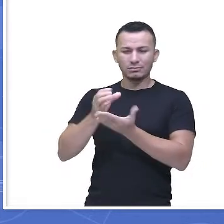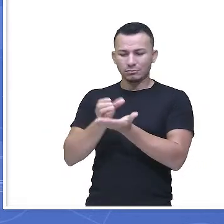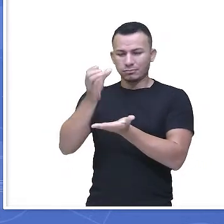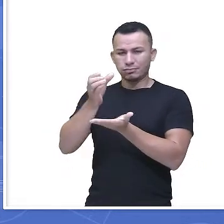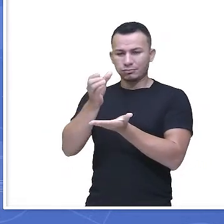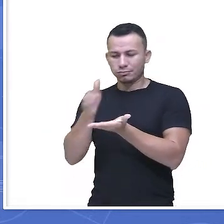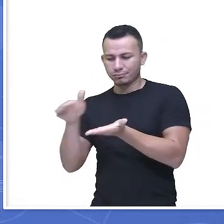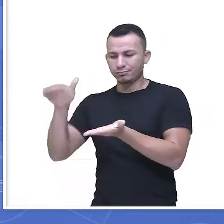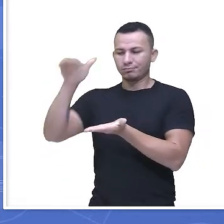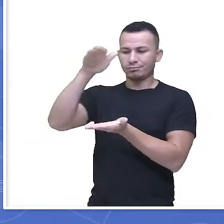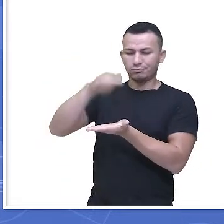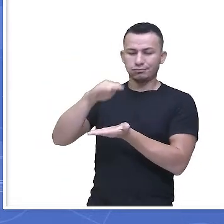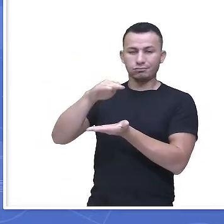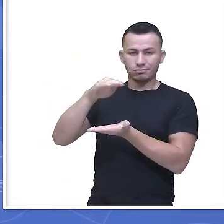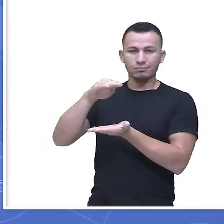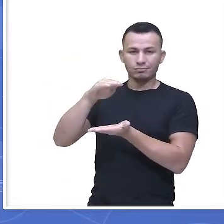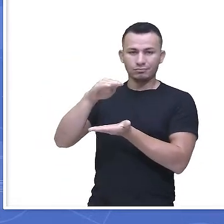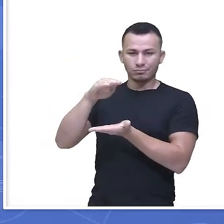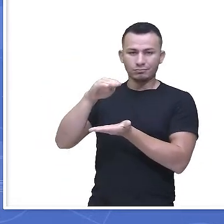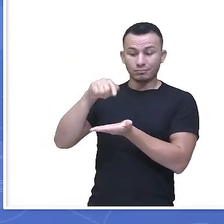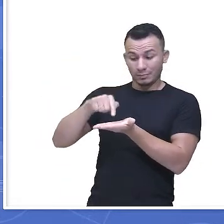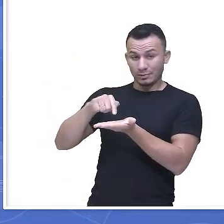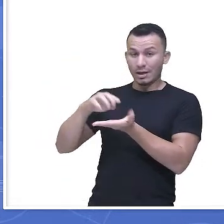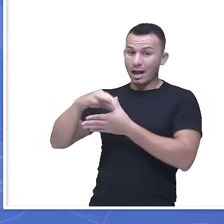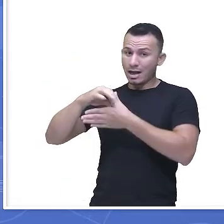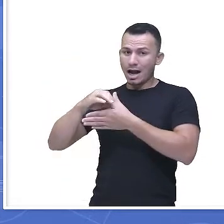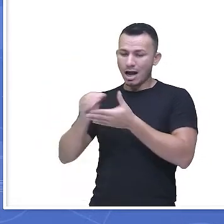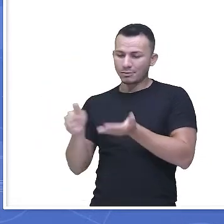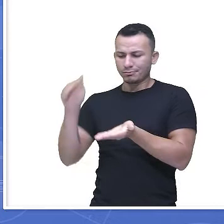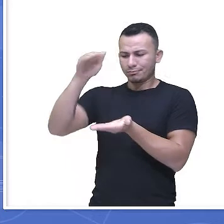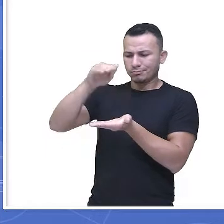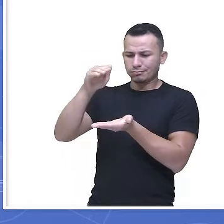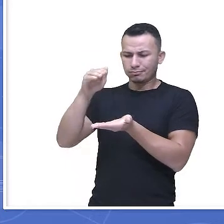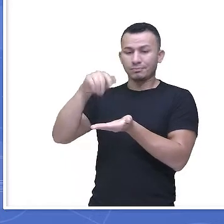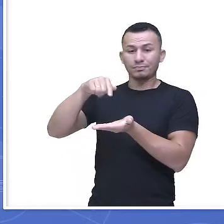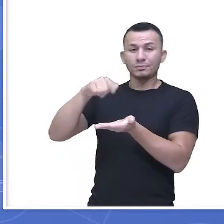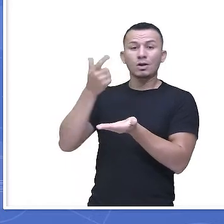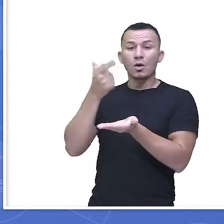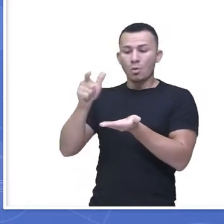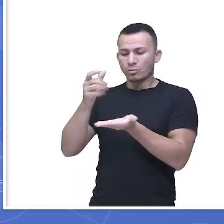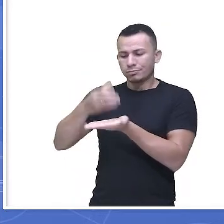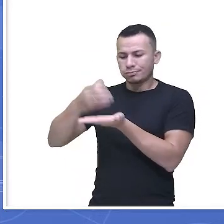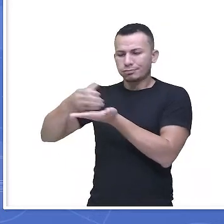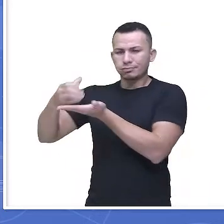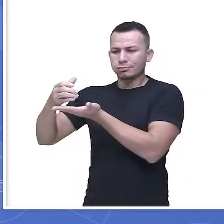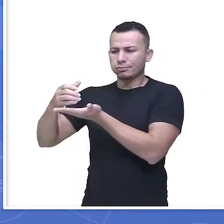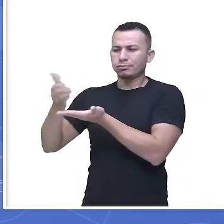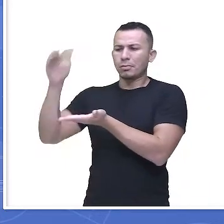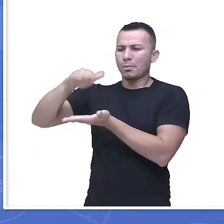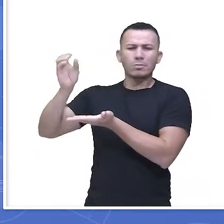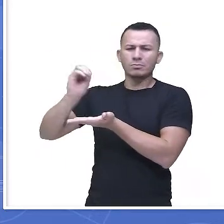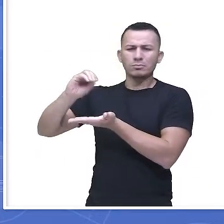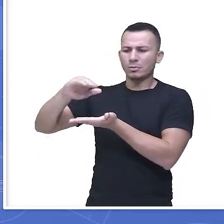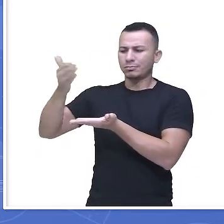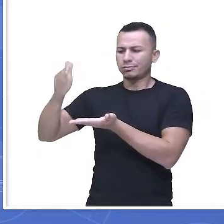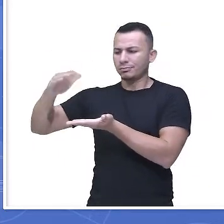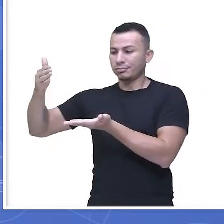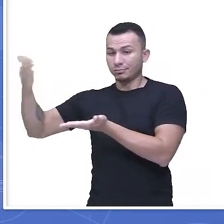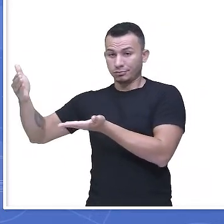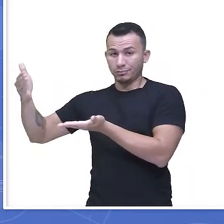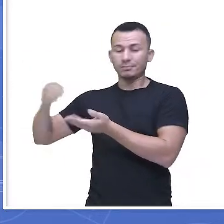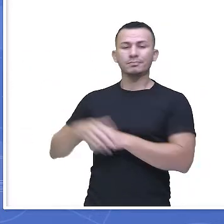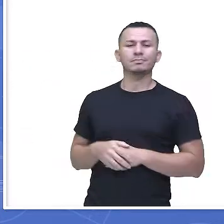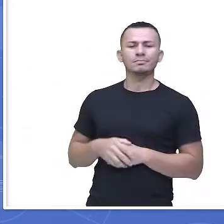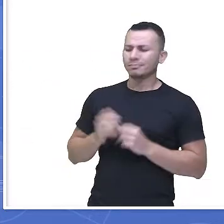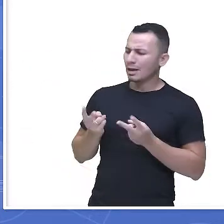tapou esses pedaços de carne e deixou outros, olha só, abertos. E o que ele